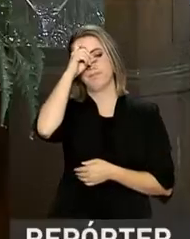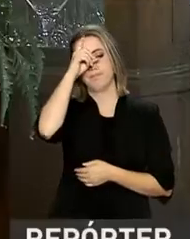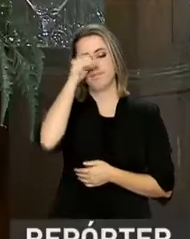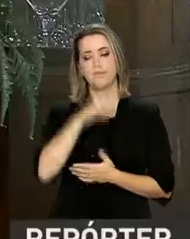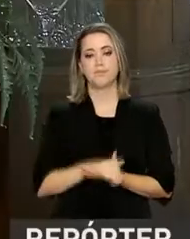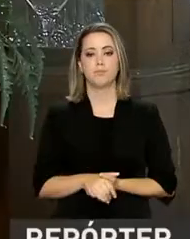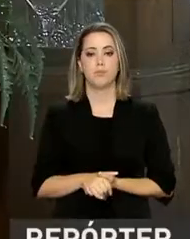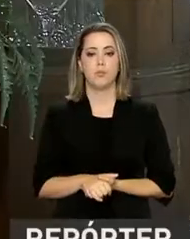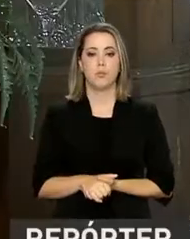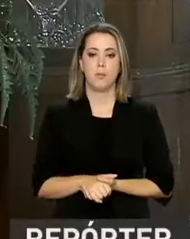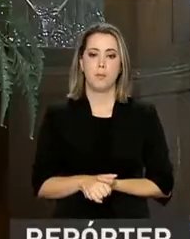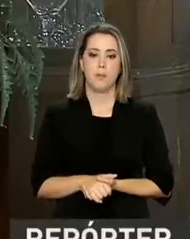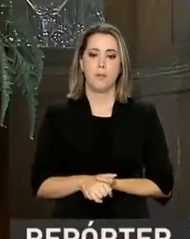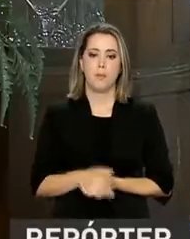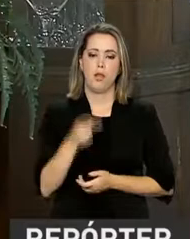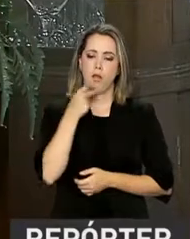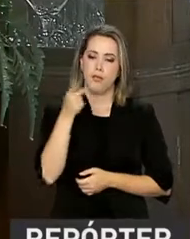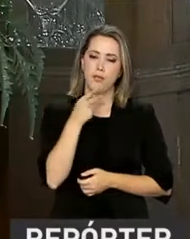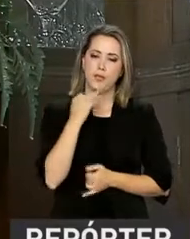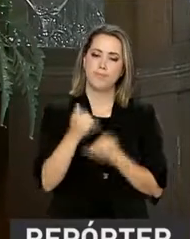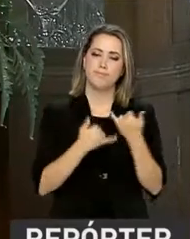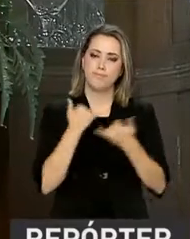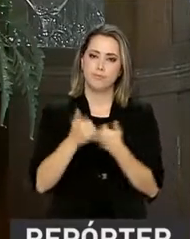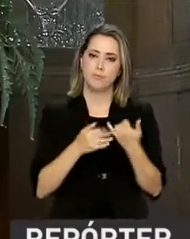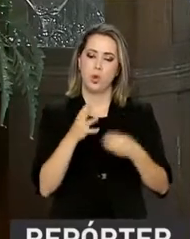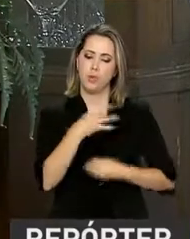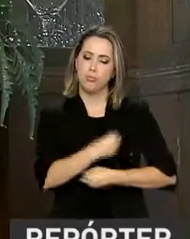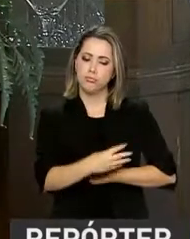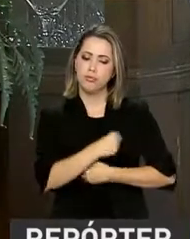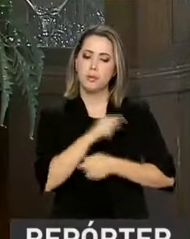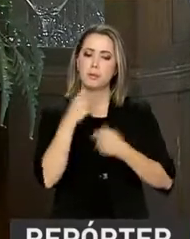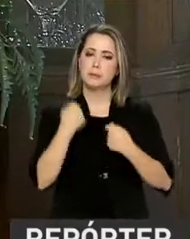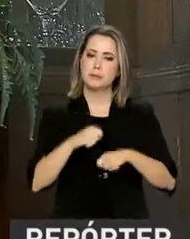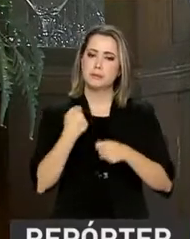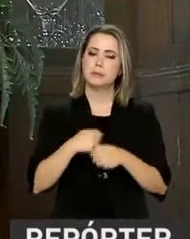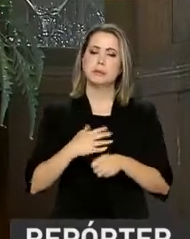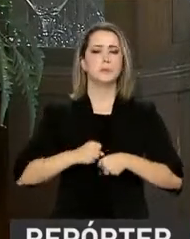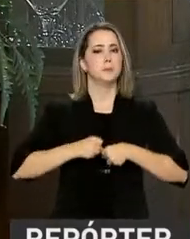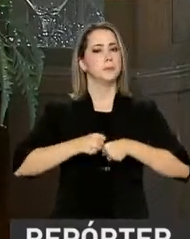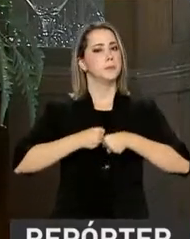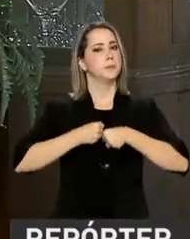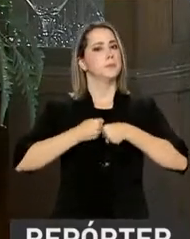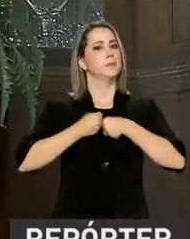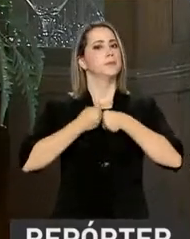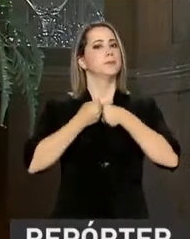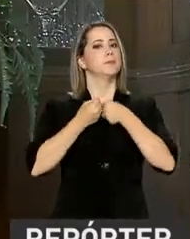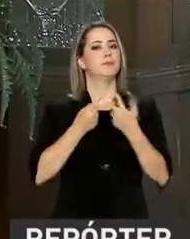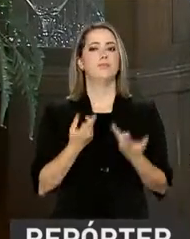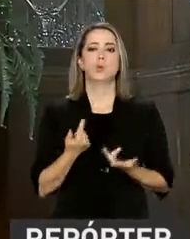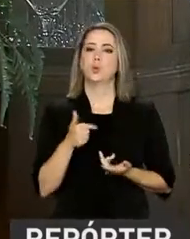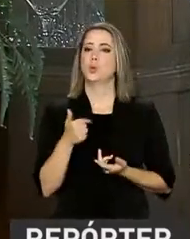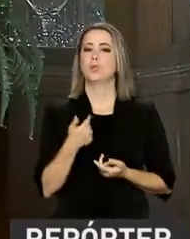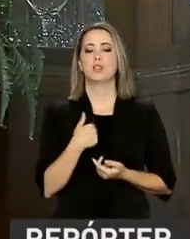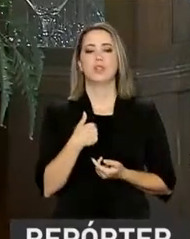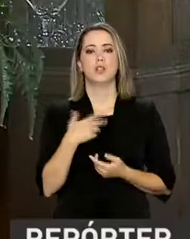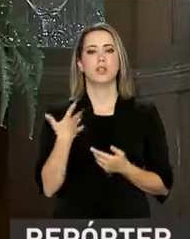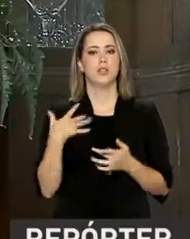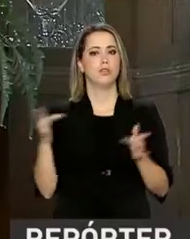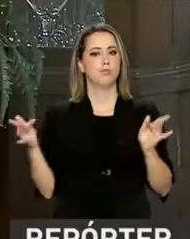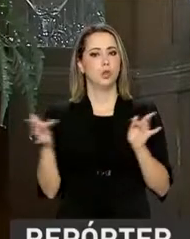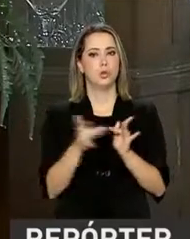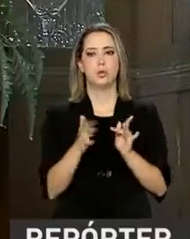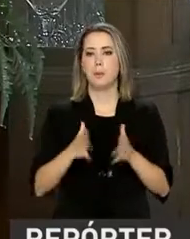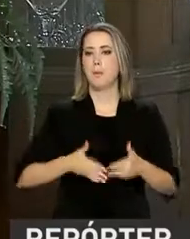eu falo eu brinco que o amamentar é um ato de resistência porque é 11 não tem momento de mais intimidade